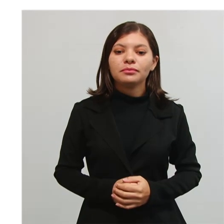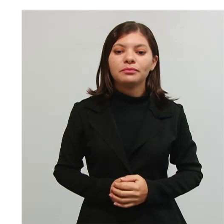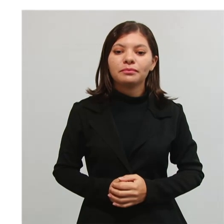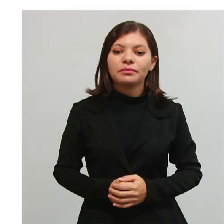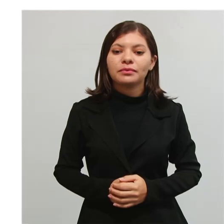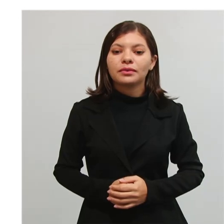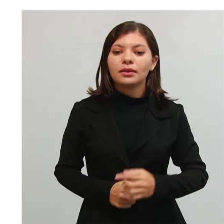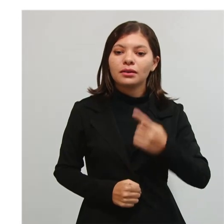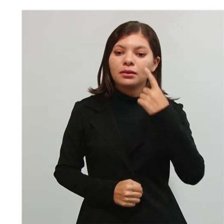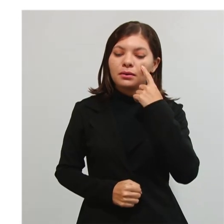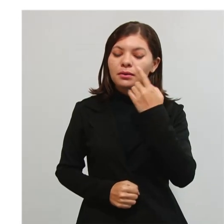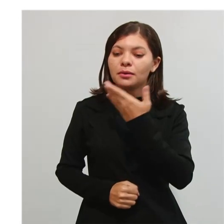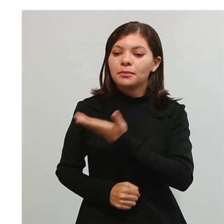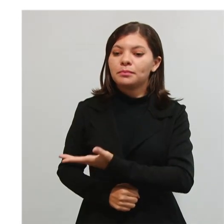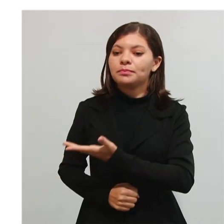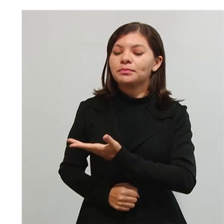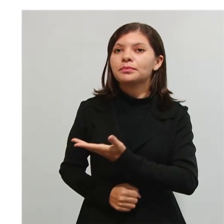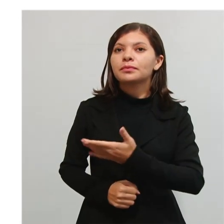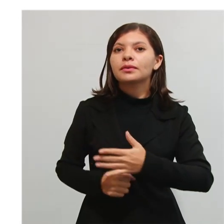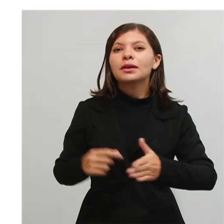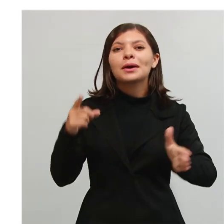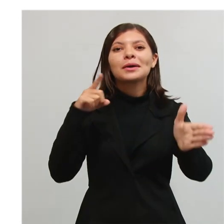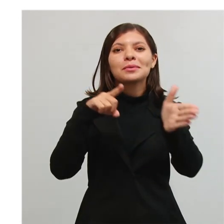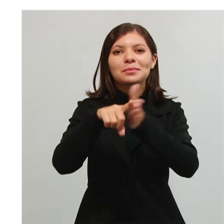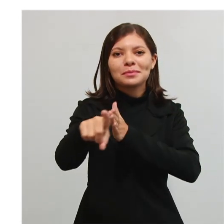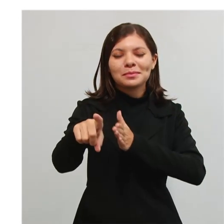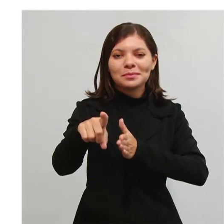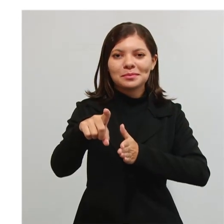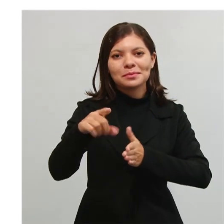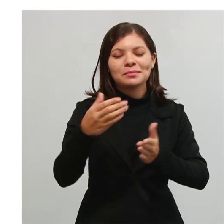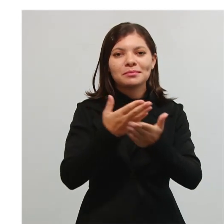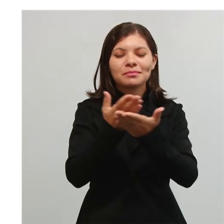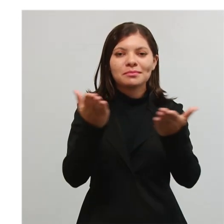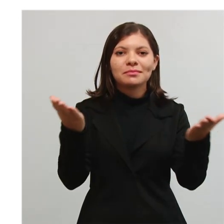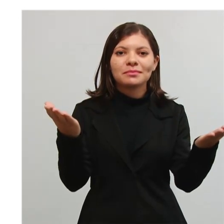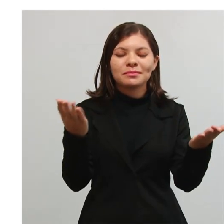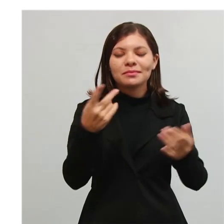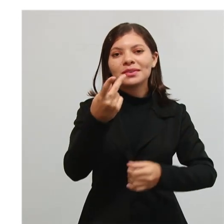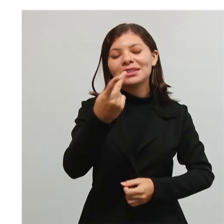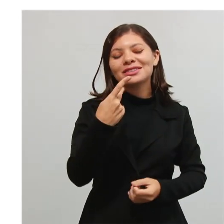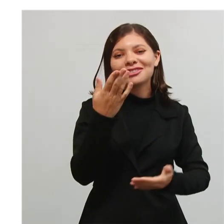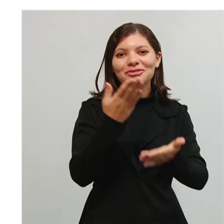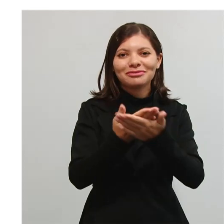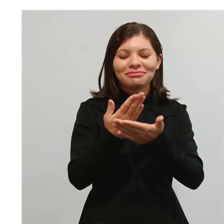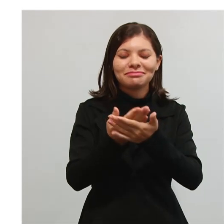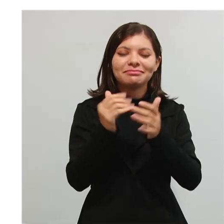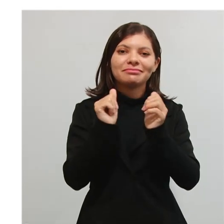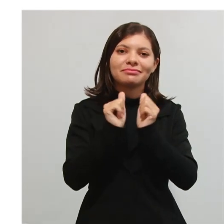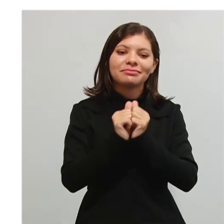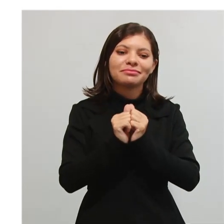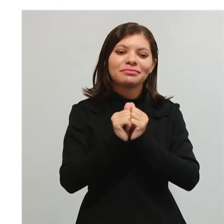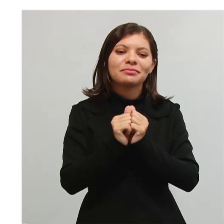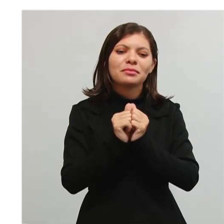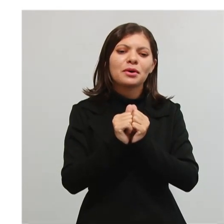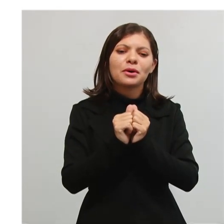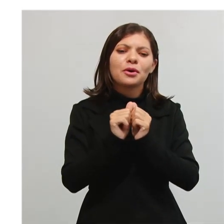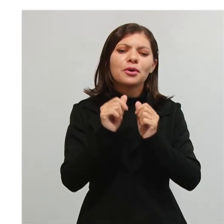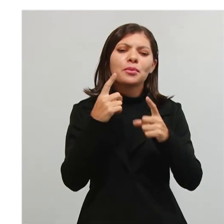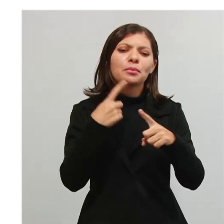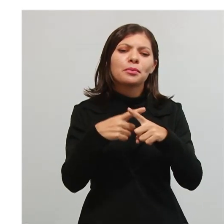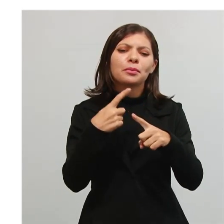nós temos outra pergunta para fazer para vocês para que nós possamos estudar juntos para que serve